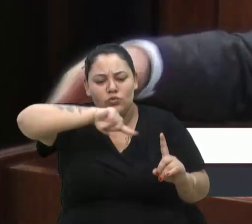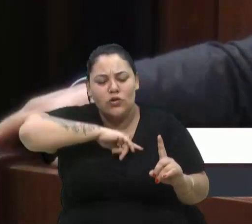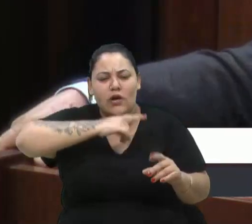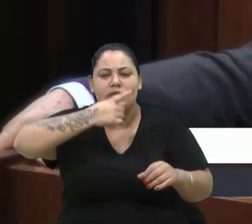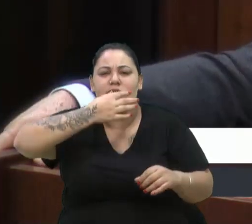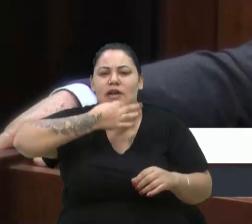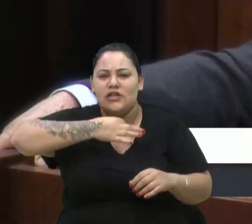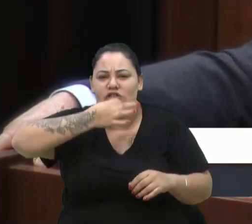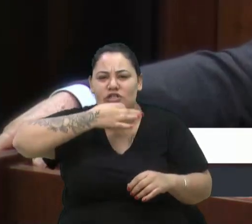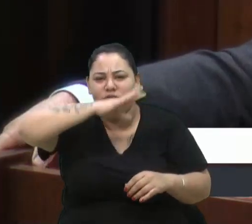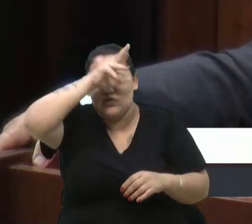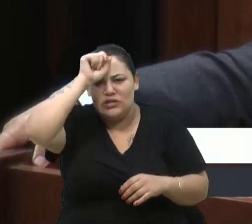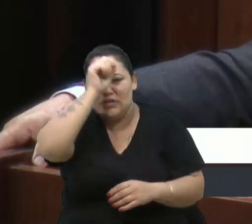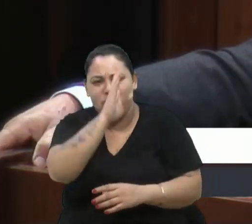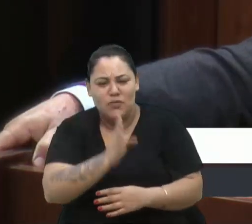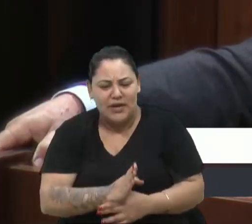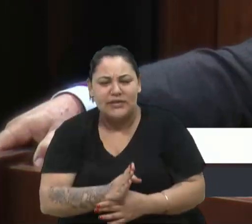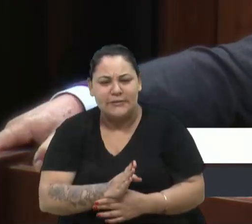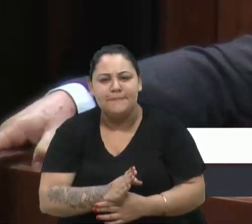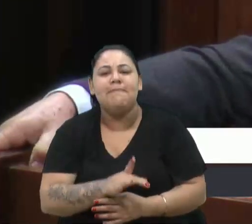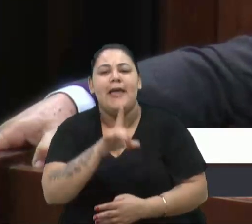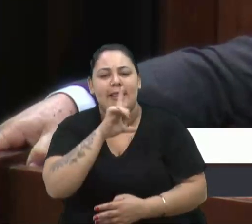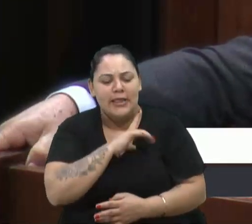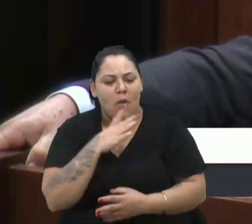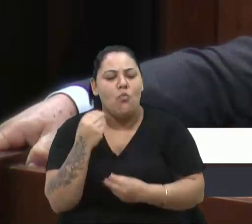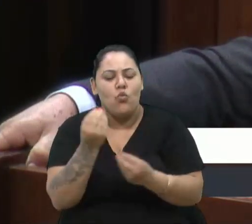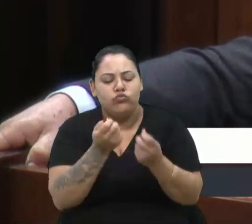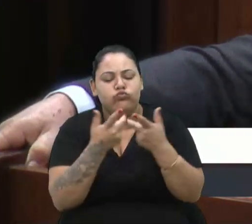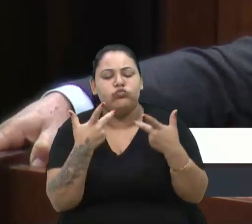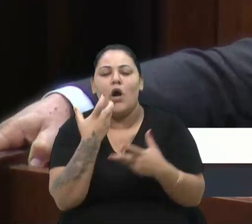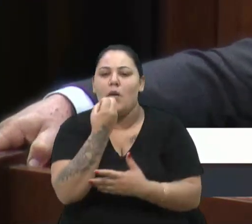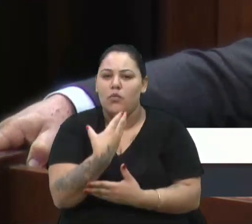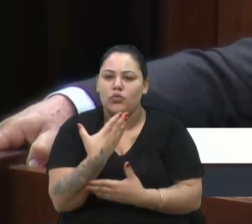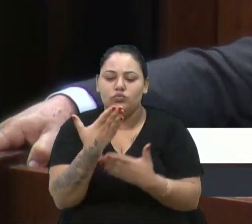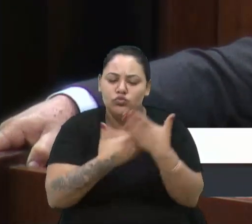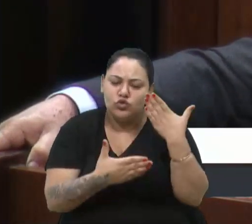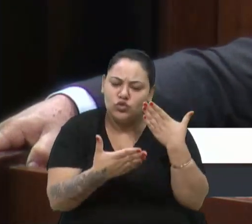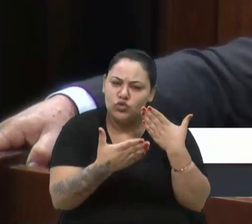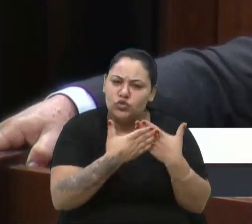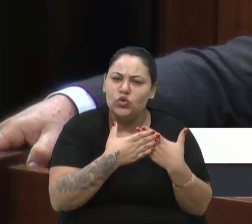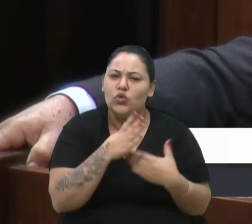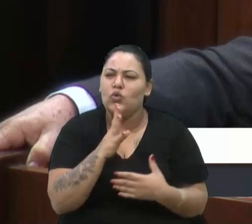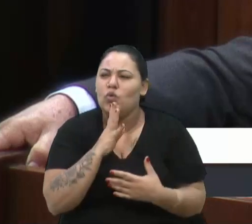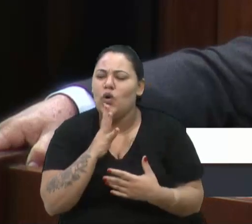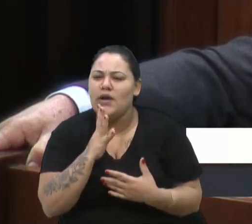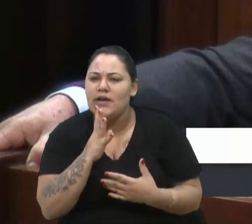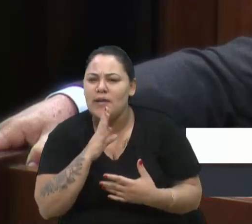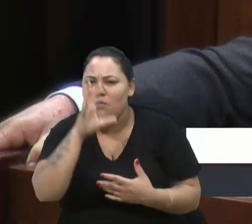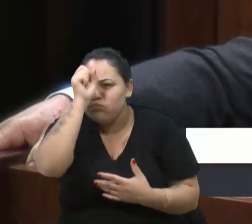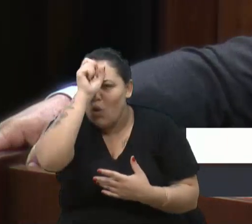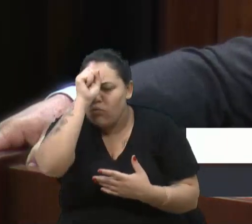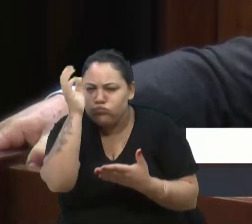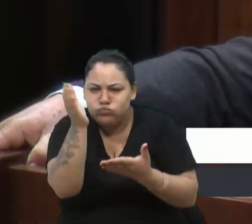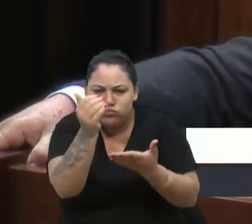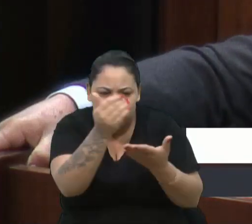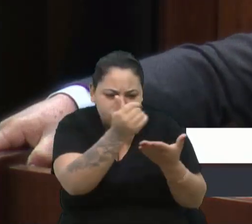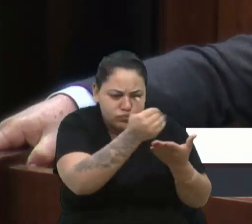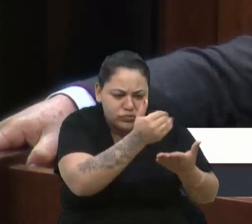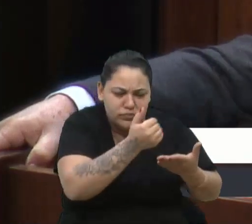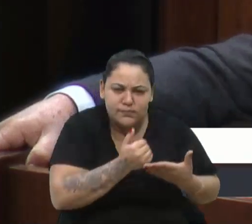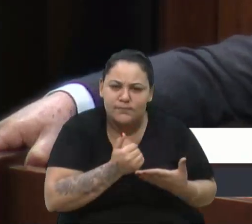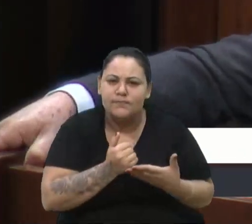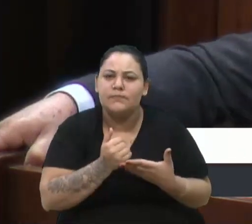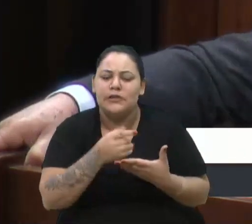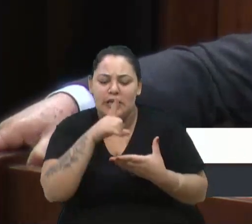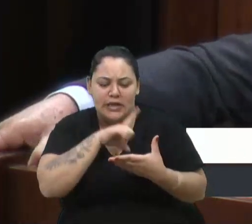nosso está o nosso país ganha ainda mais todo esse conhecimento junto com os agricultores dos alunos que busca na escola a família